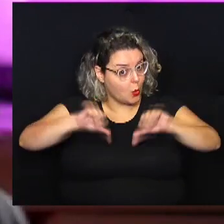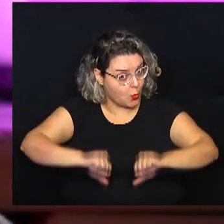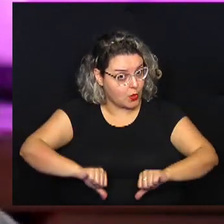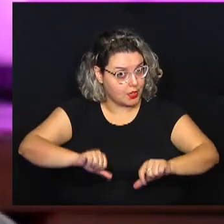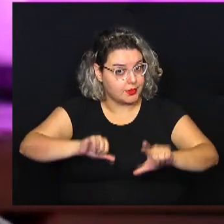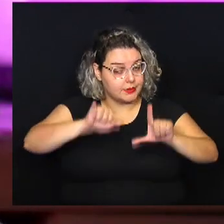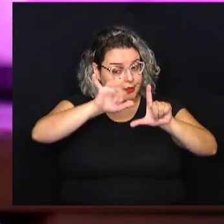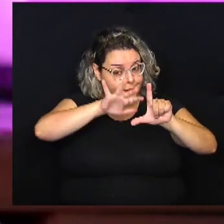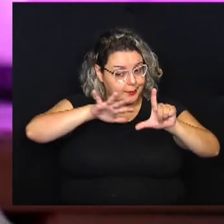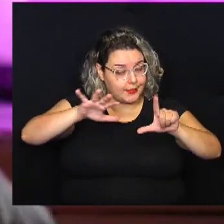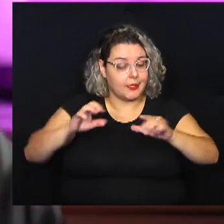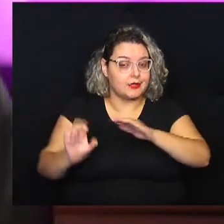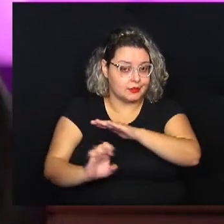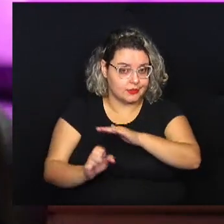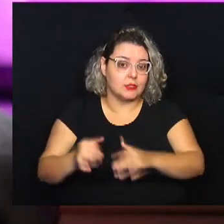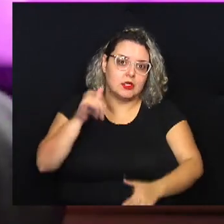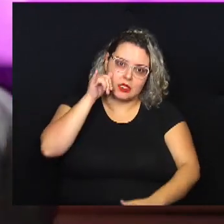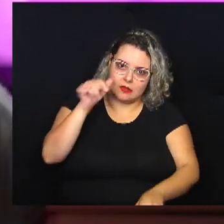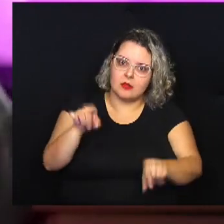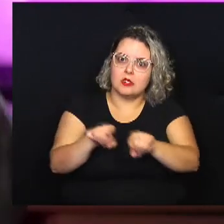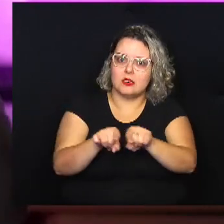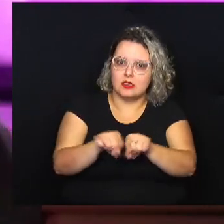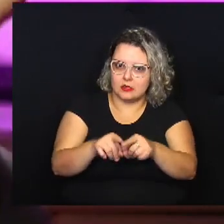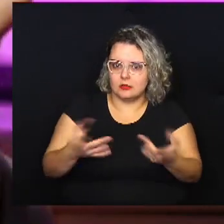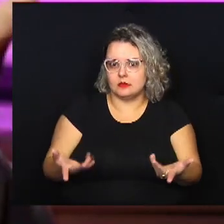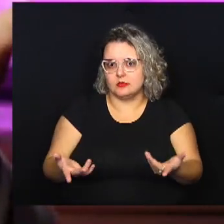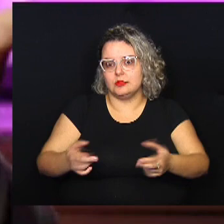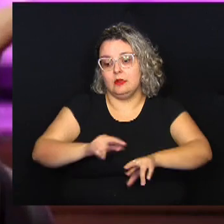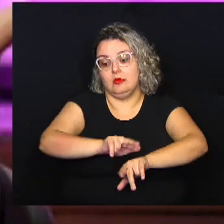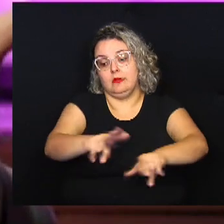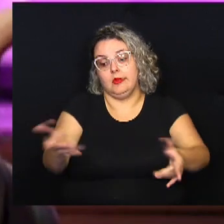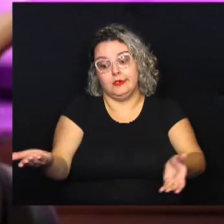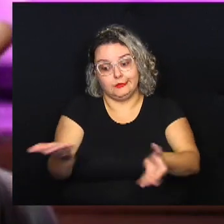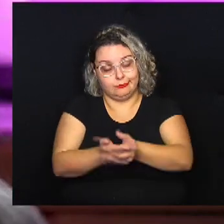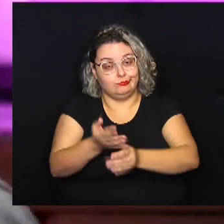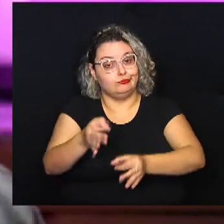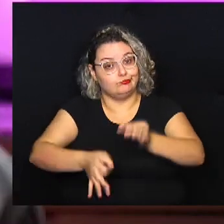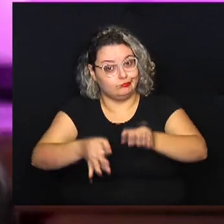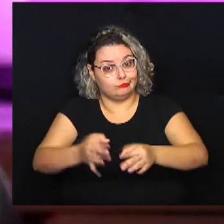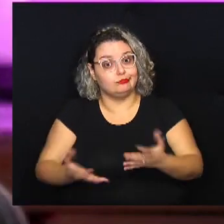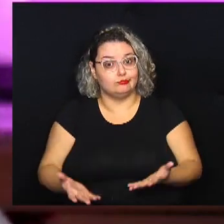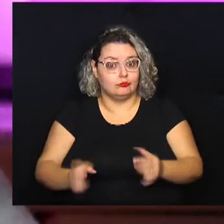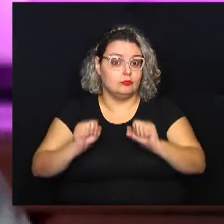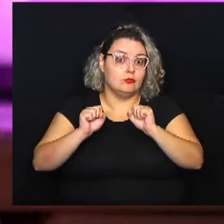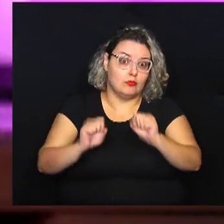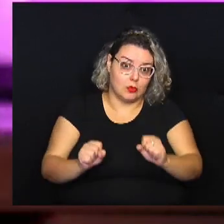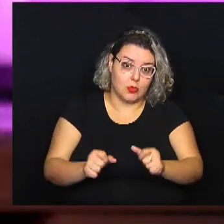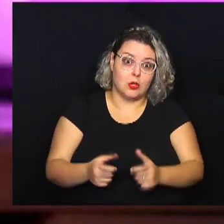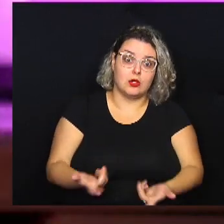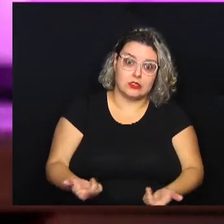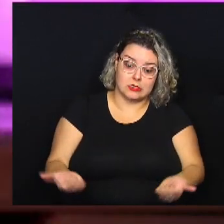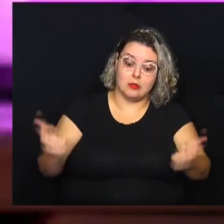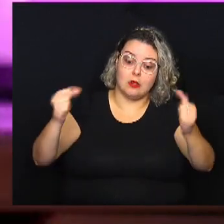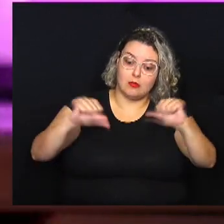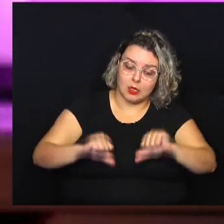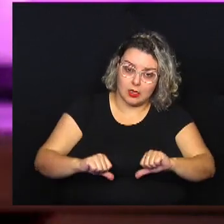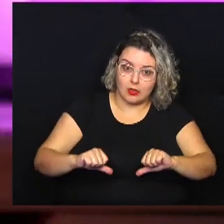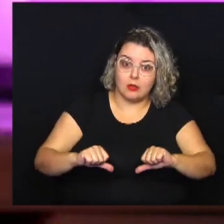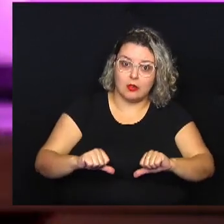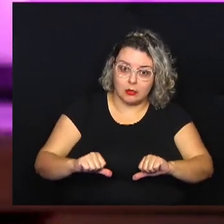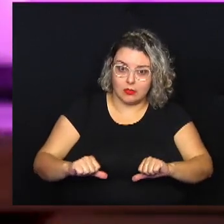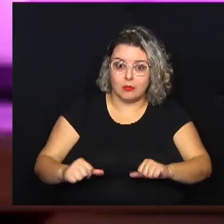daquela empresa e evita também ali uma enxurrada de processos judiciais que pode ser muito maléfico para a saúde,